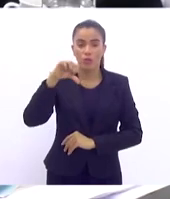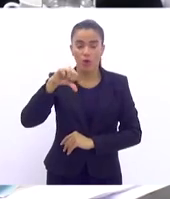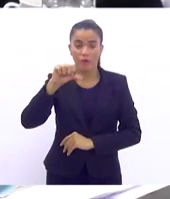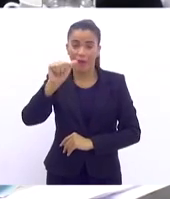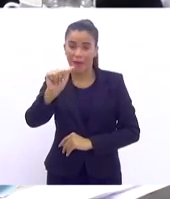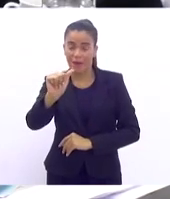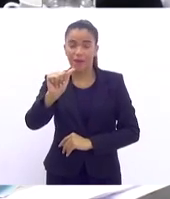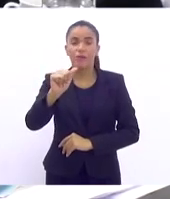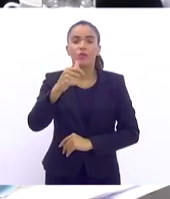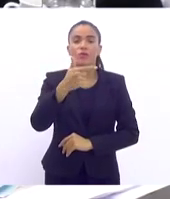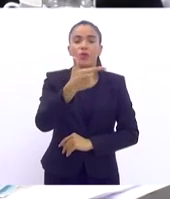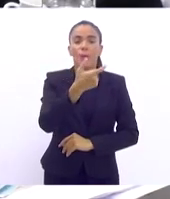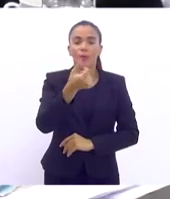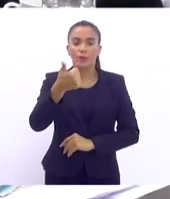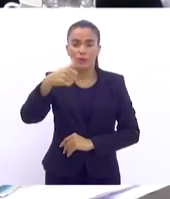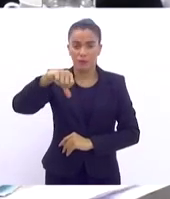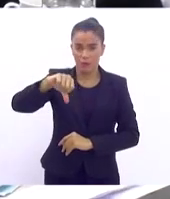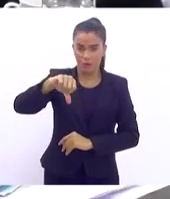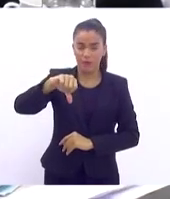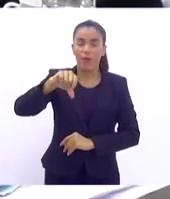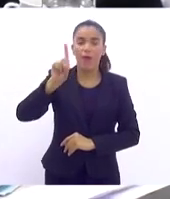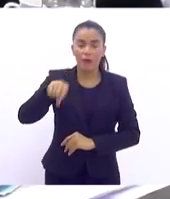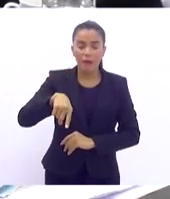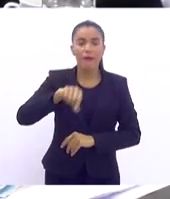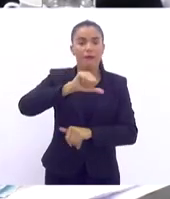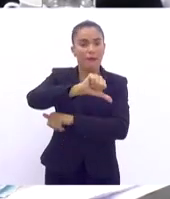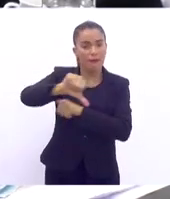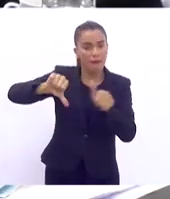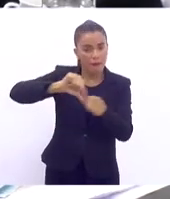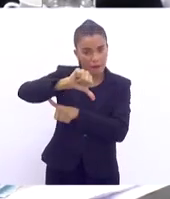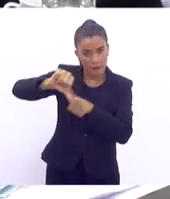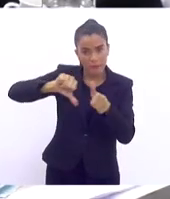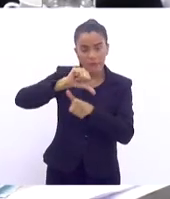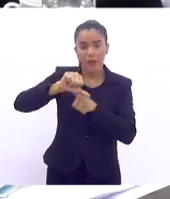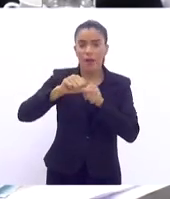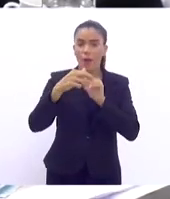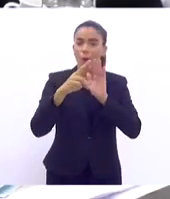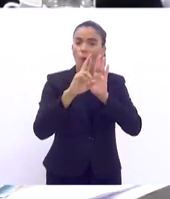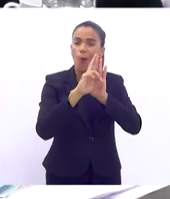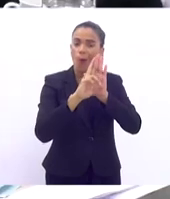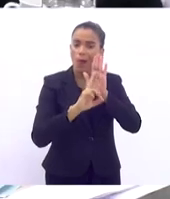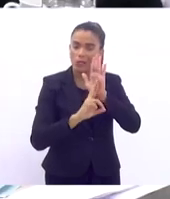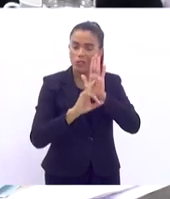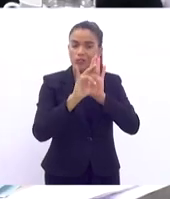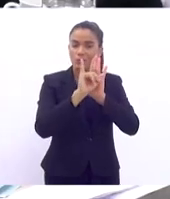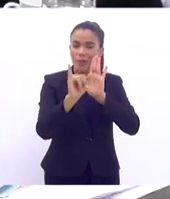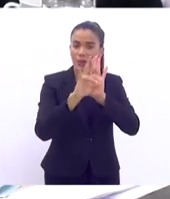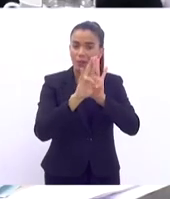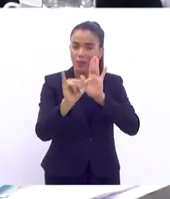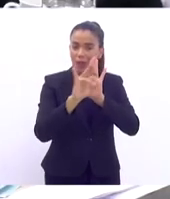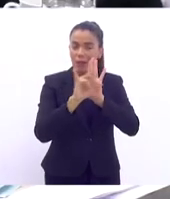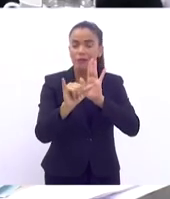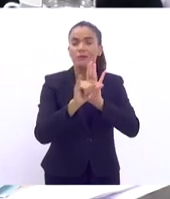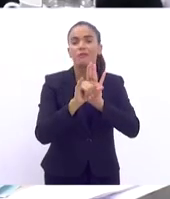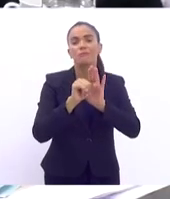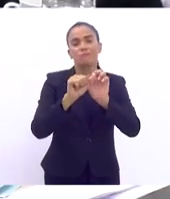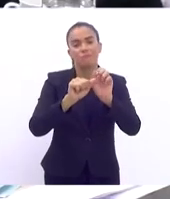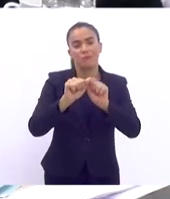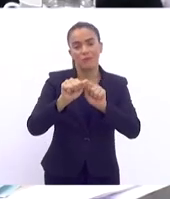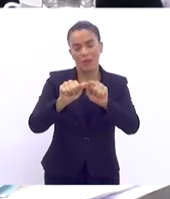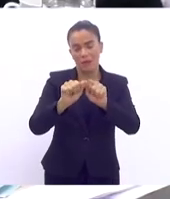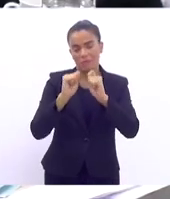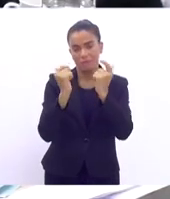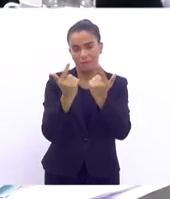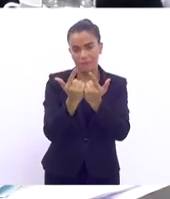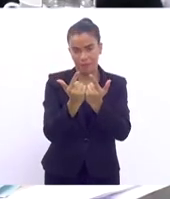de 2019 que altera o regimento interno da Assembleia Legislativa especificamente a resolução